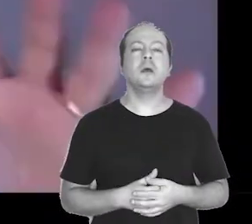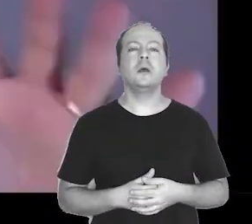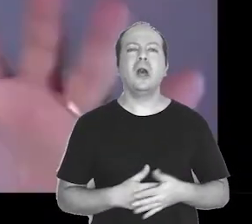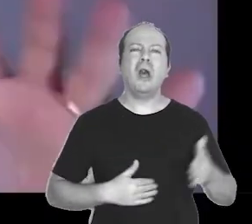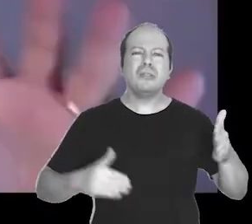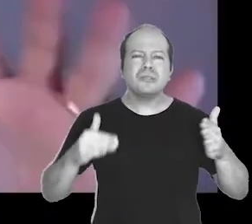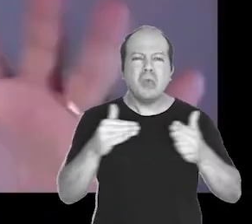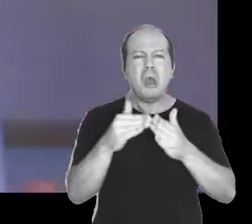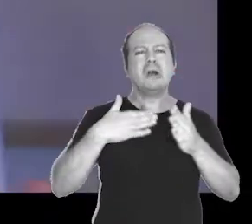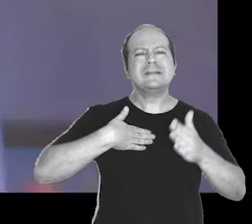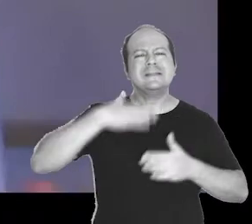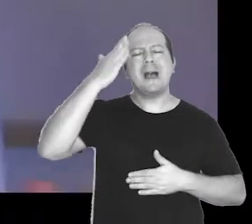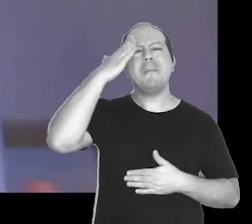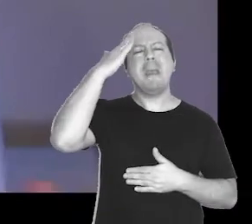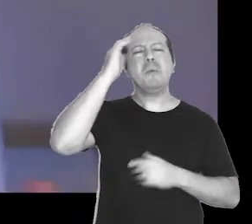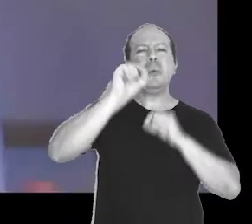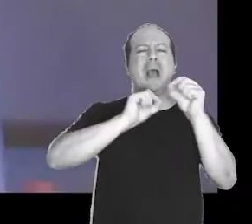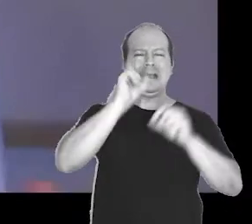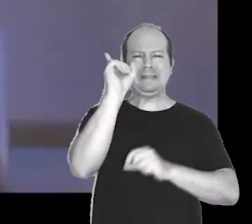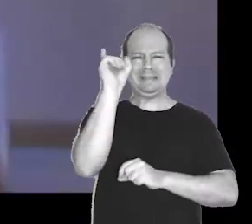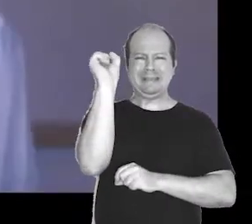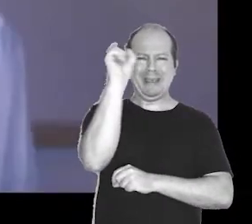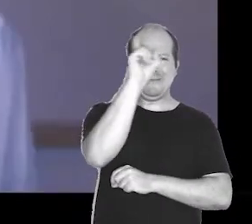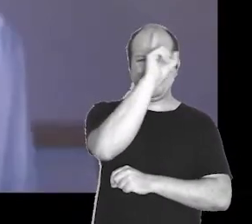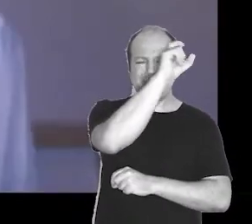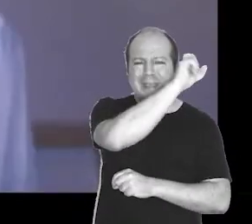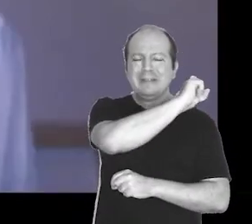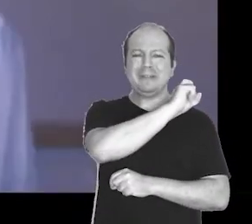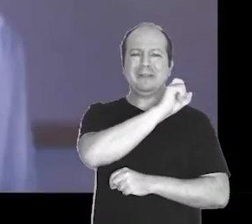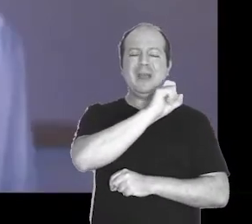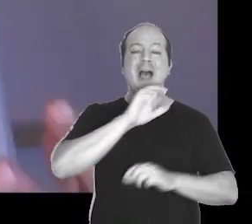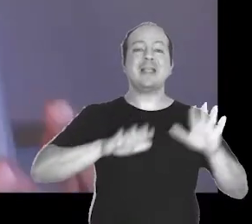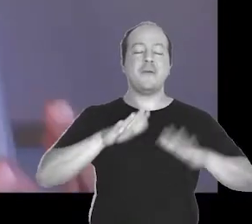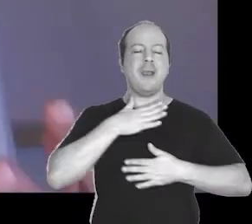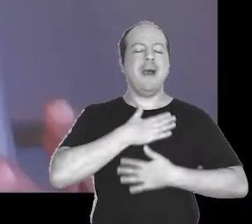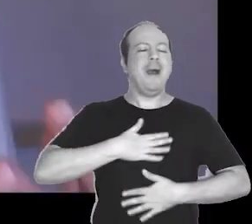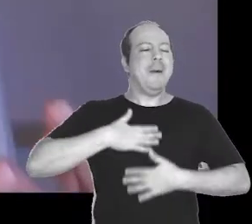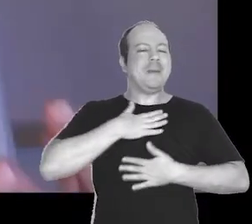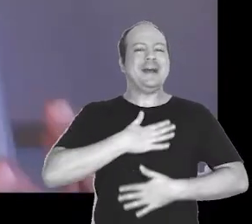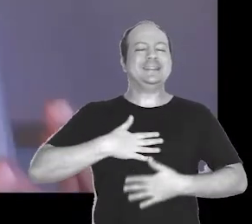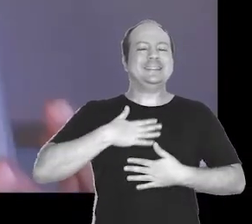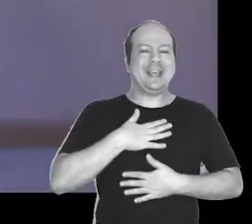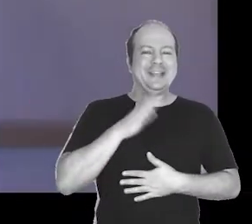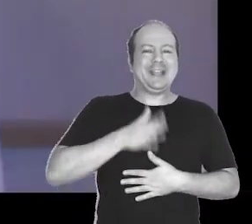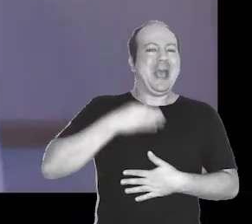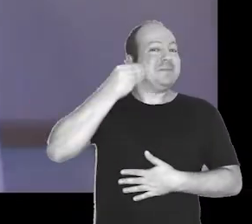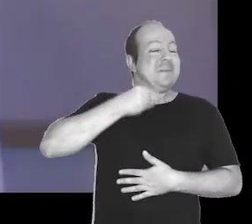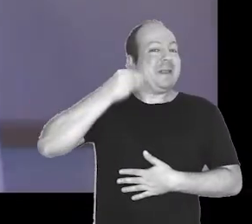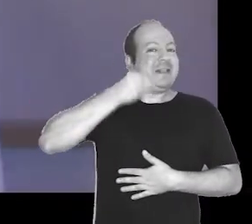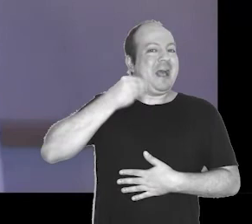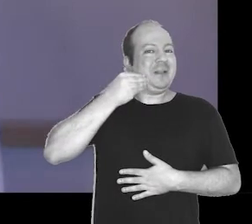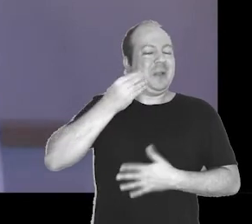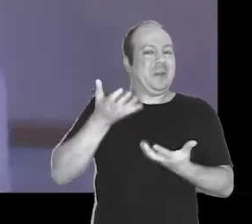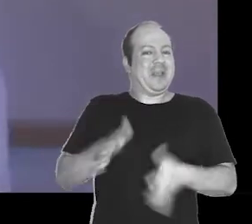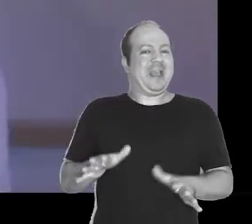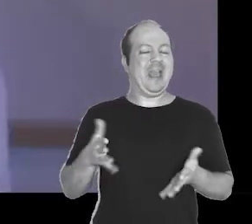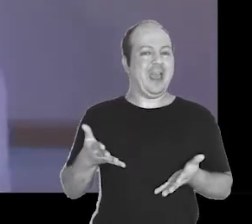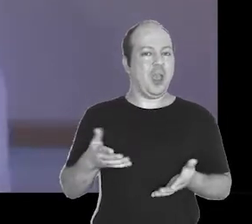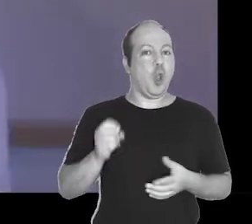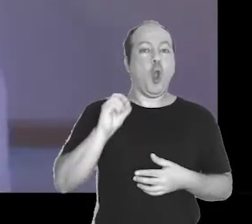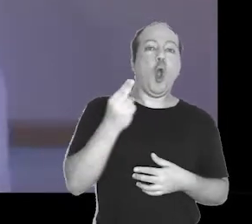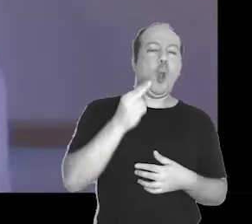Todos sabemos que nada é mais difícil do que abrir mão de um prazer que já foi experimentado. E